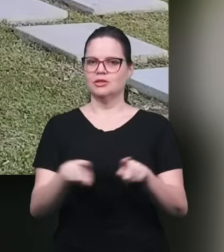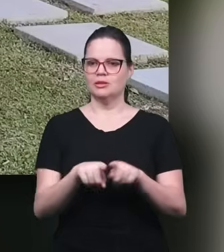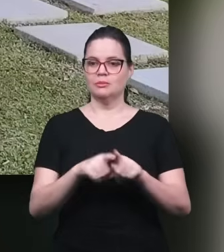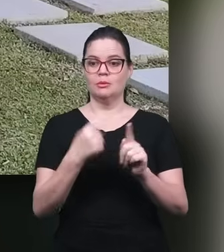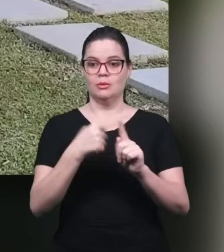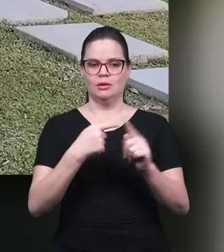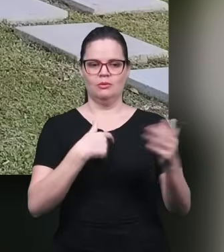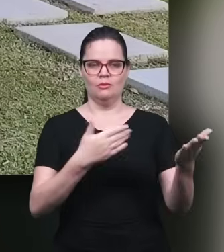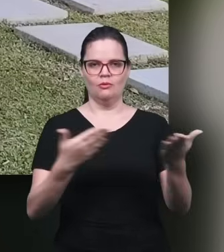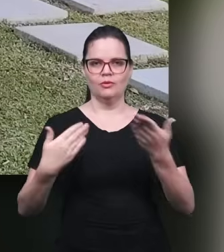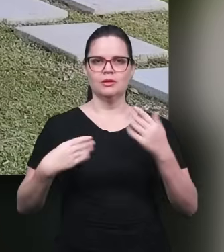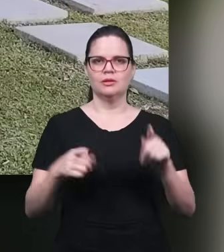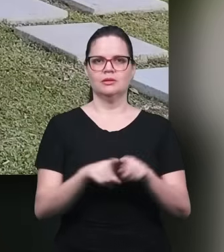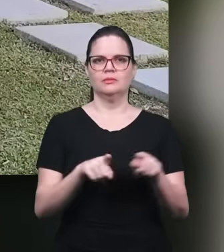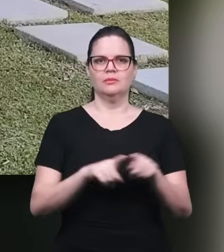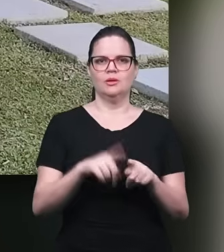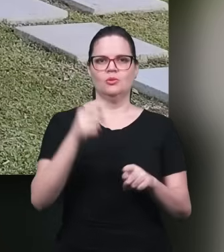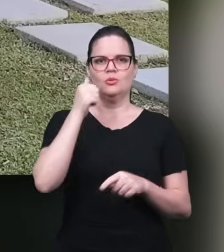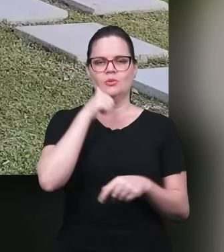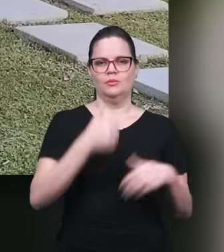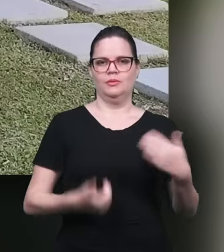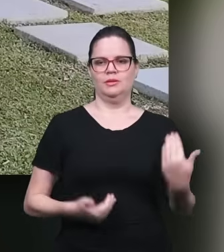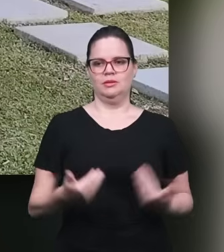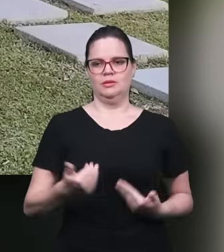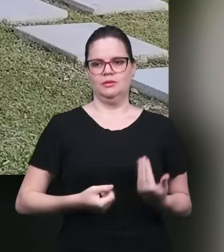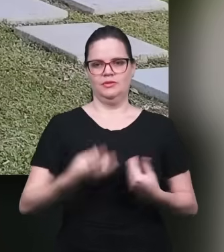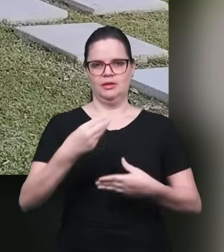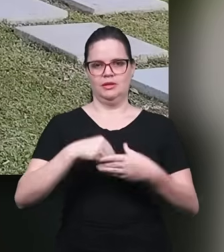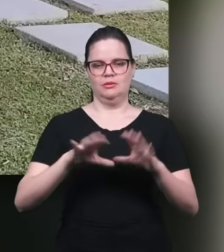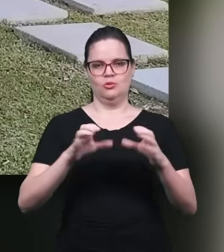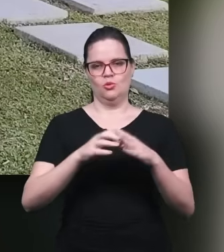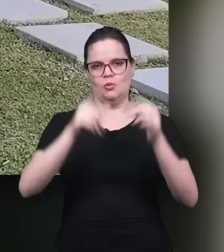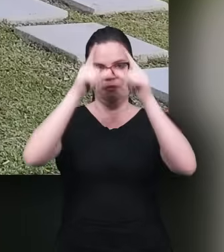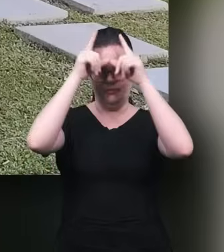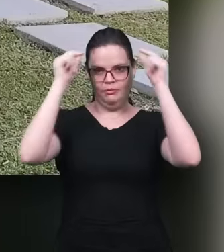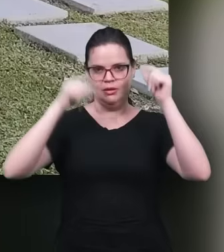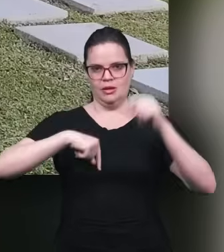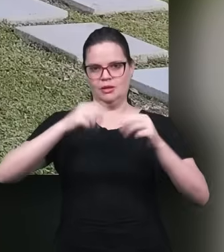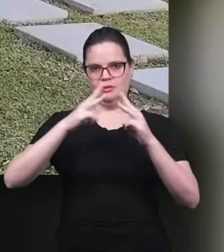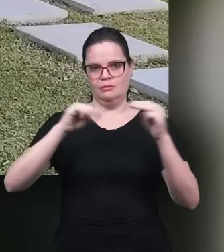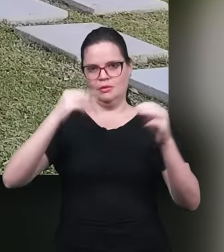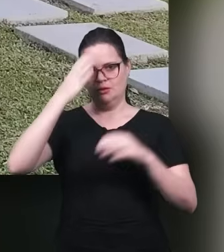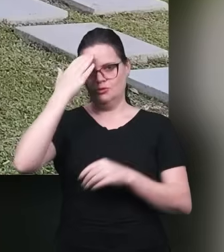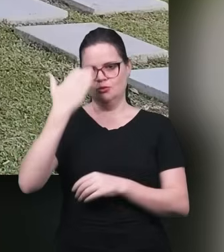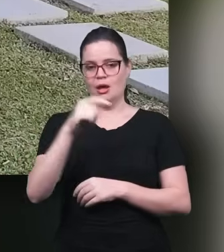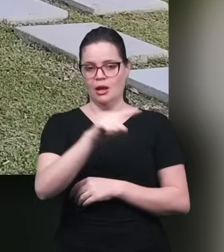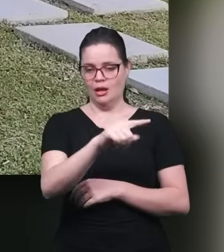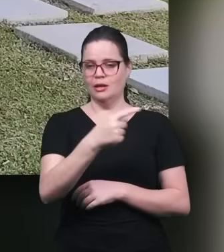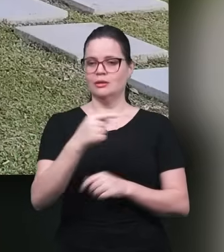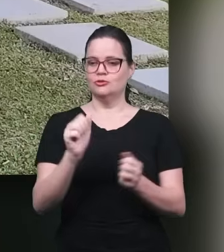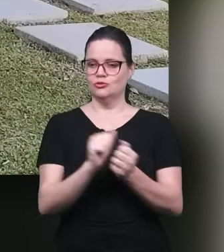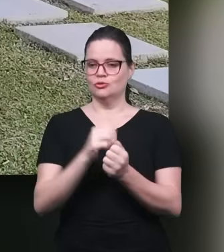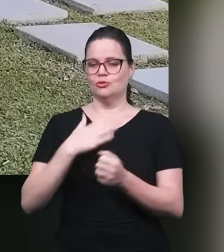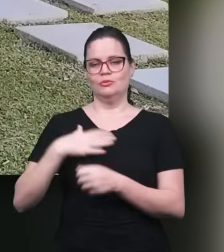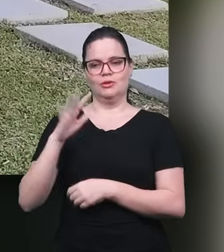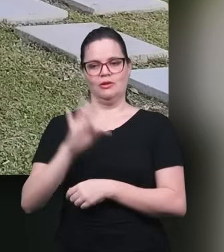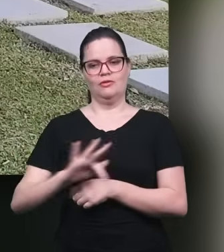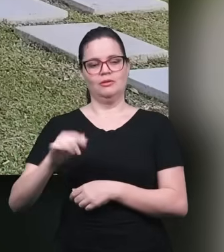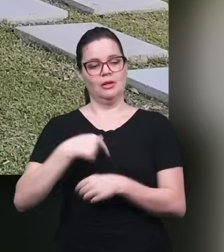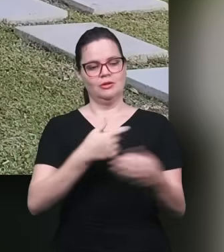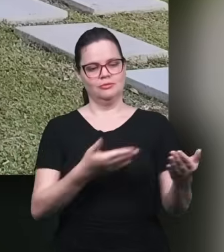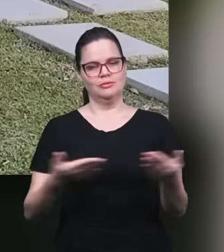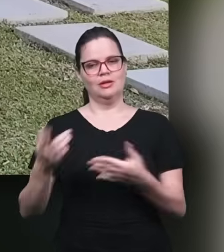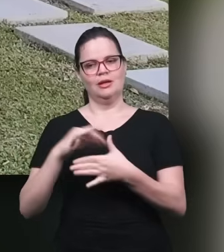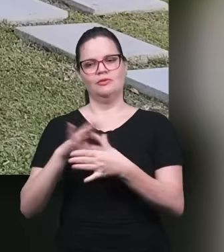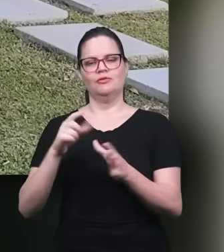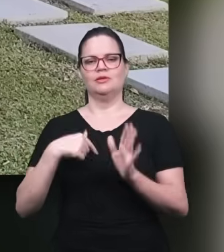inclusive uma das irmãs que nos acompanha aqui na equipe de enfermaria do Manaim de Curitiba foi minha colega de faculdade. Então tivemos esse privilégio